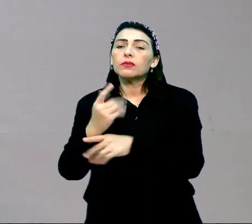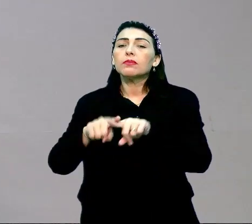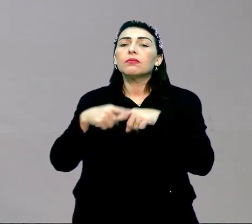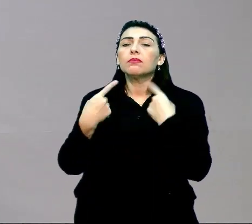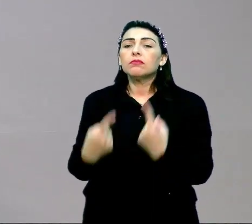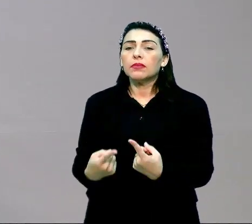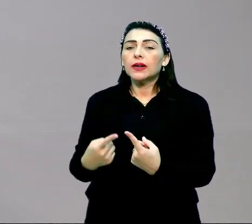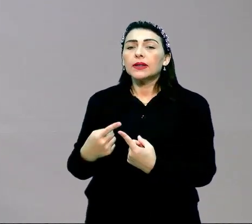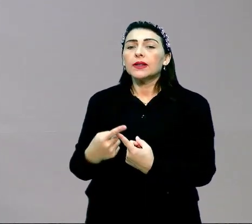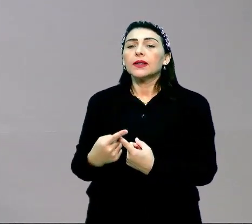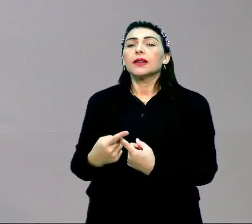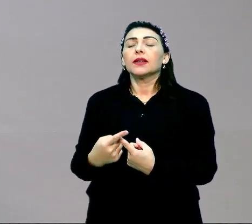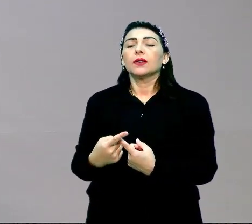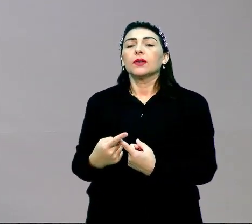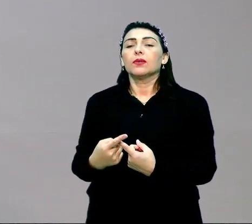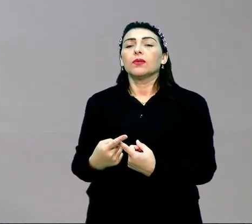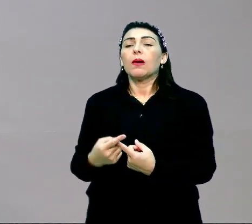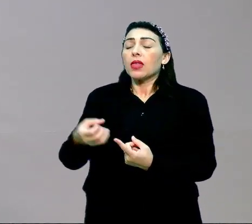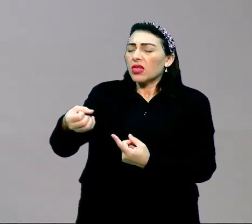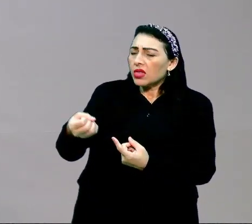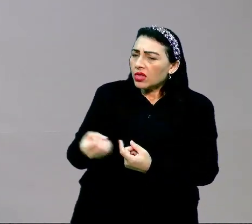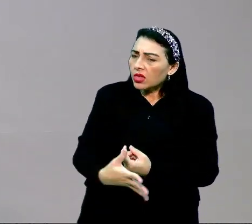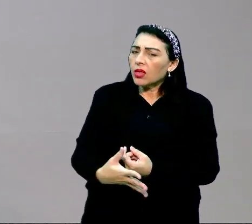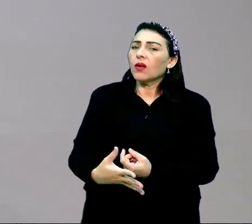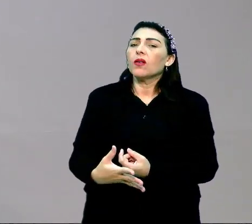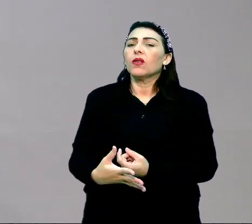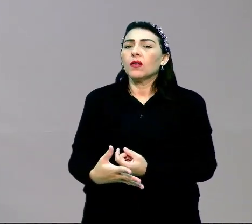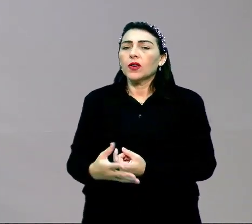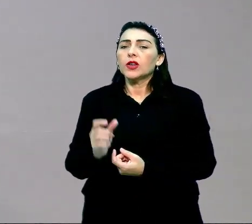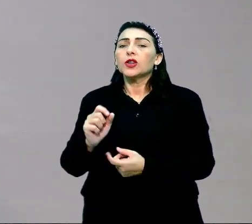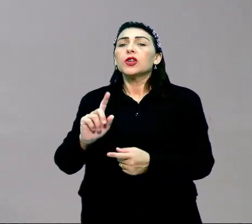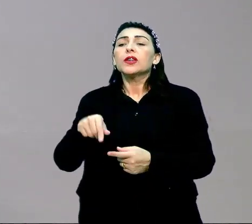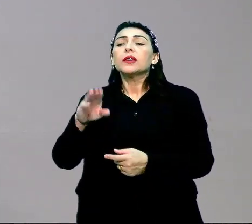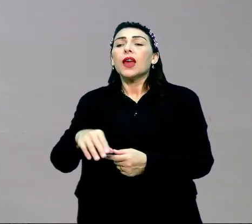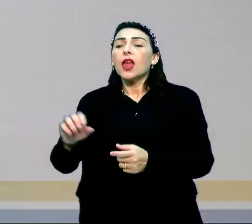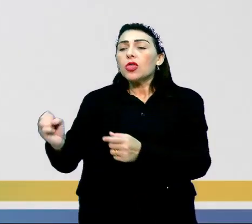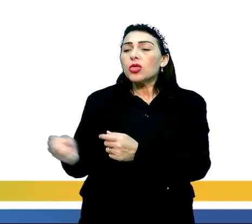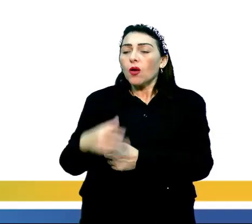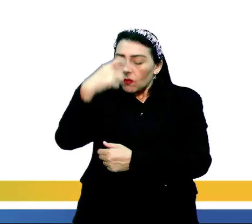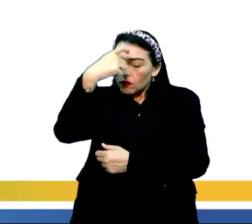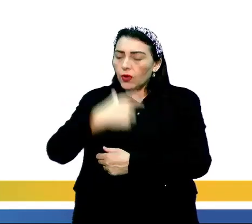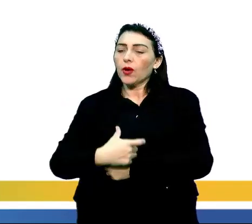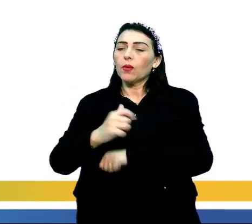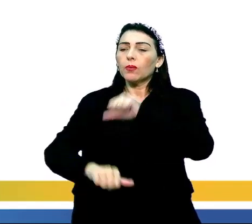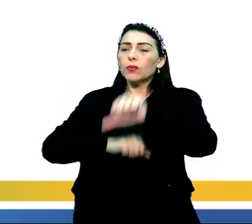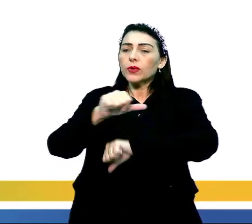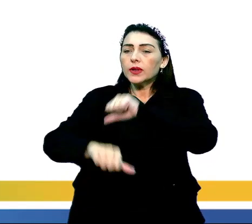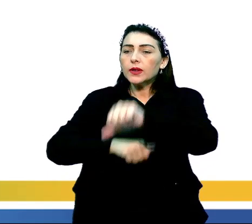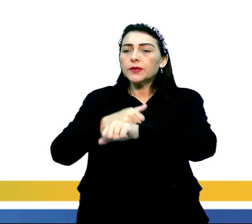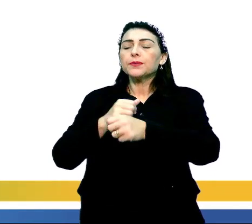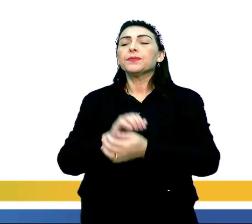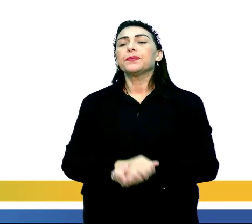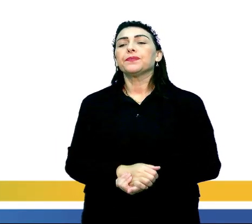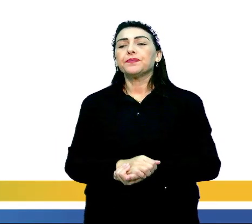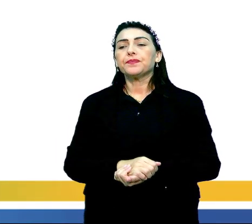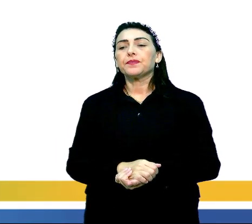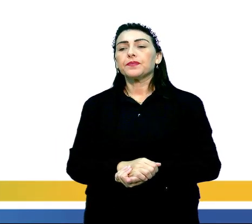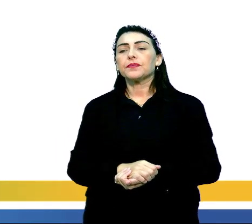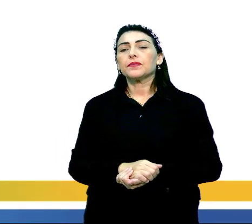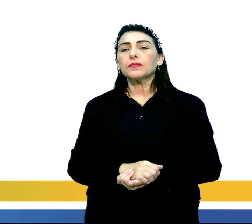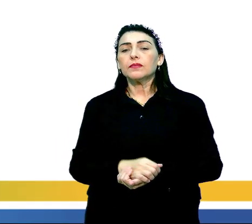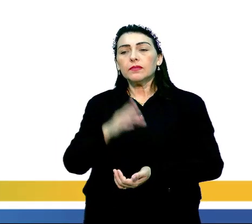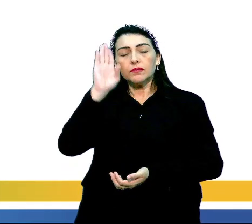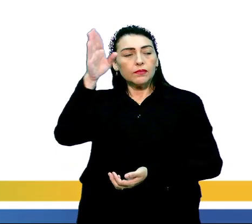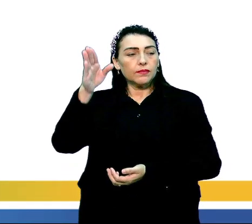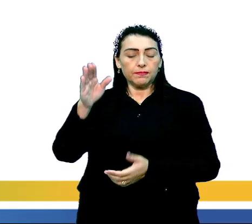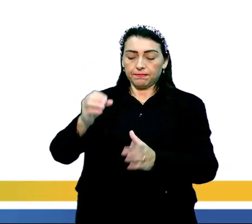é como se aquilo fosse uma nova roupagem de quem sou um novo eu, beleza? E aqui, um dos